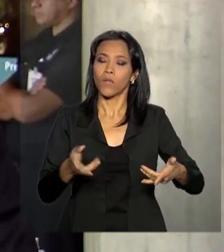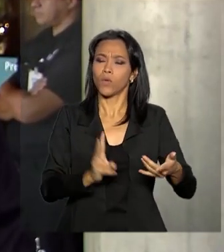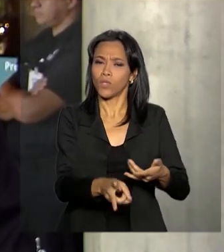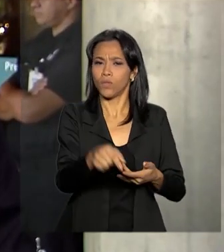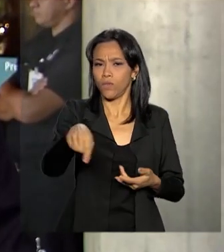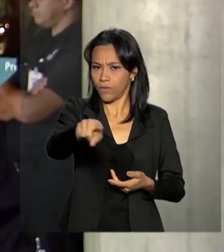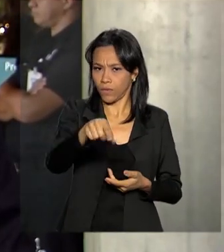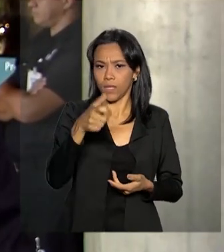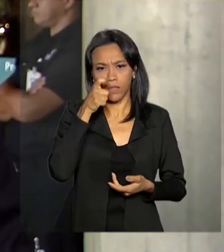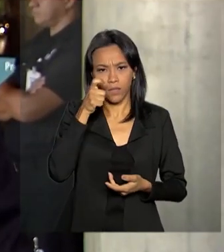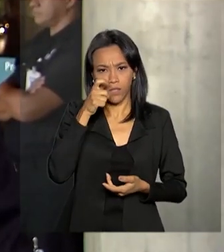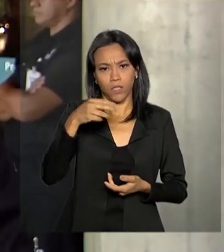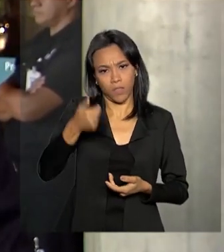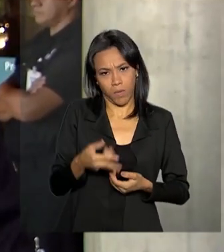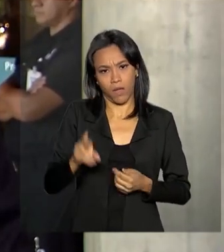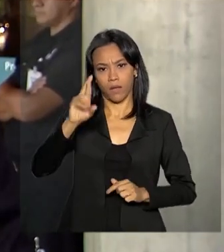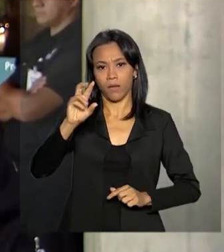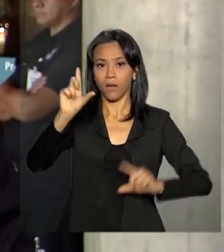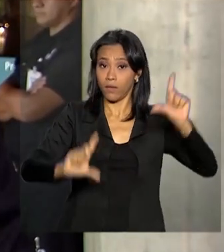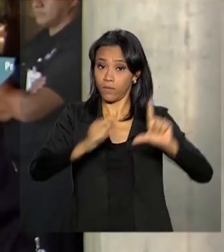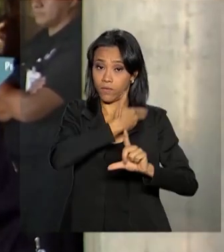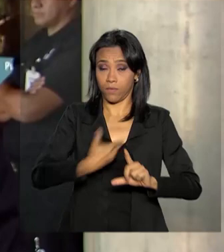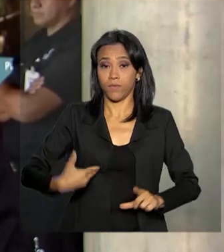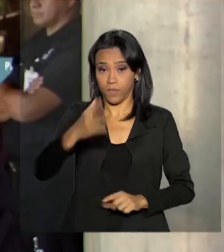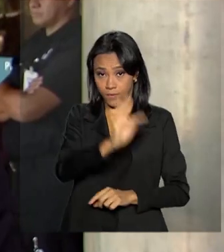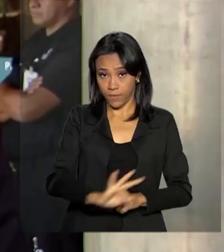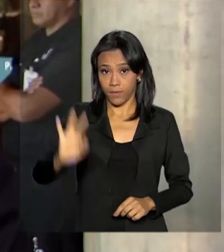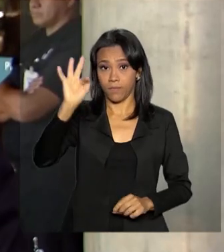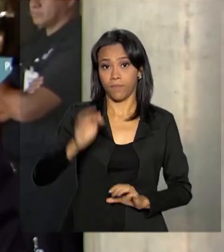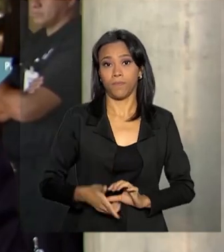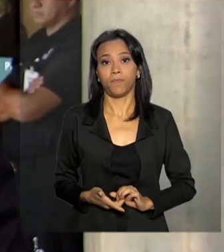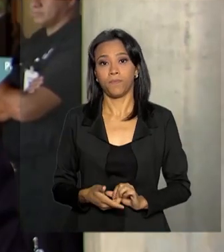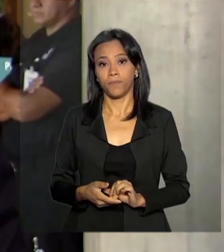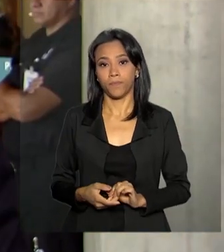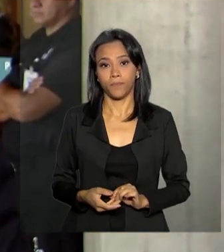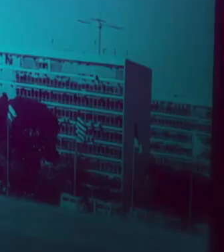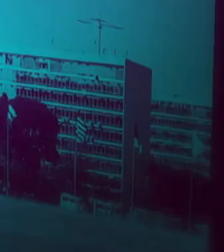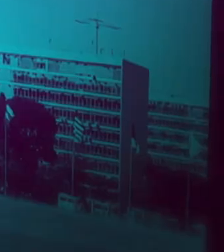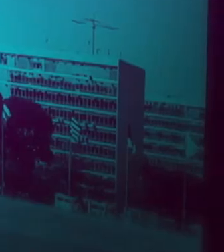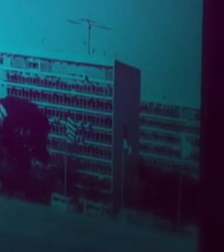Continue acompanhando a programação da NBR, a TV do Governo Federal.